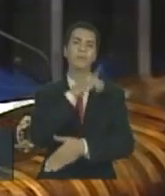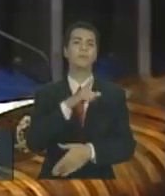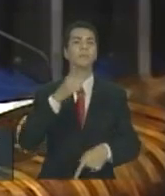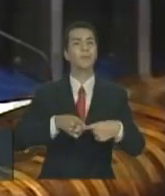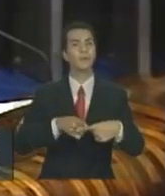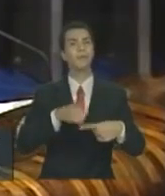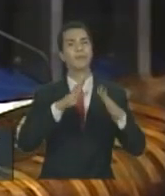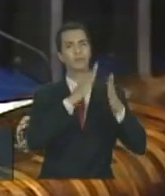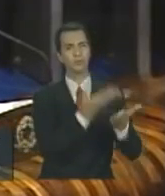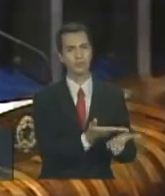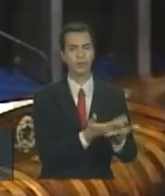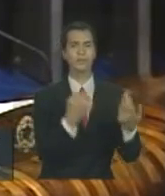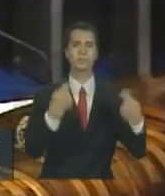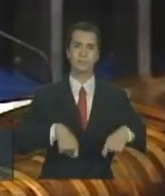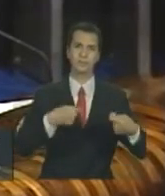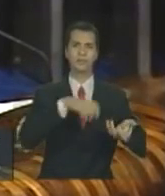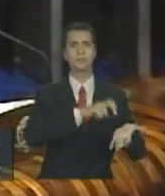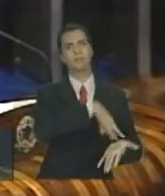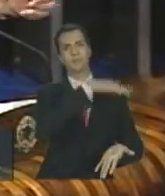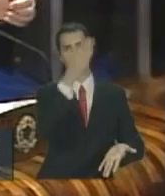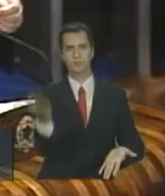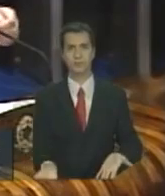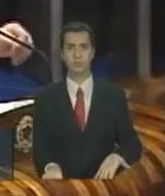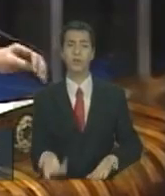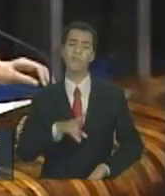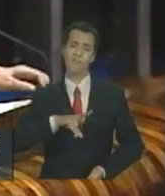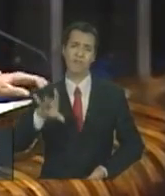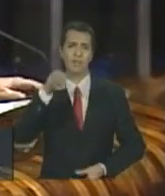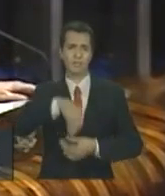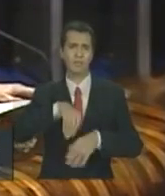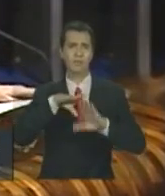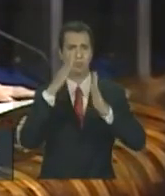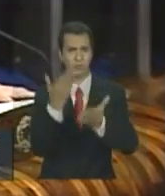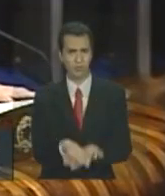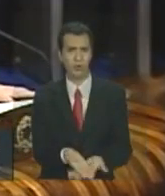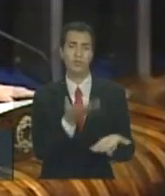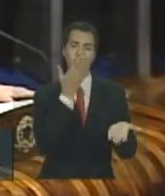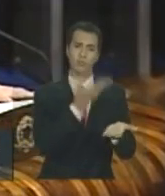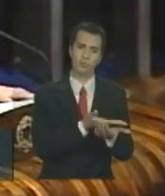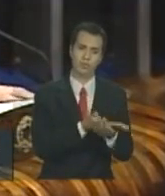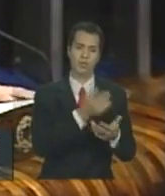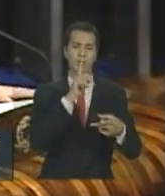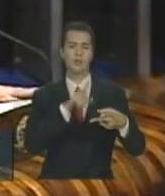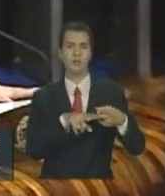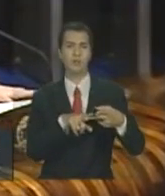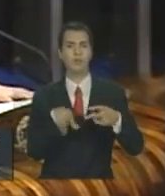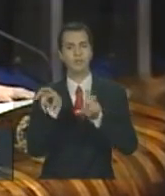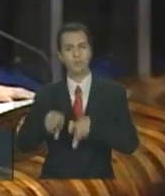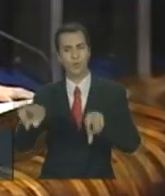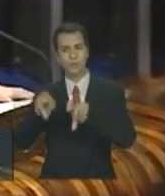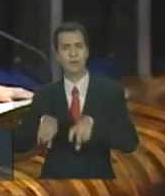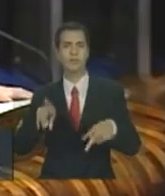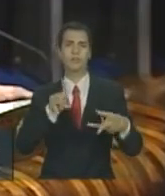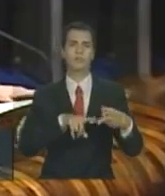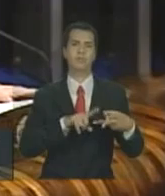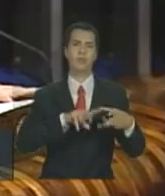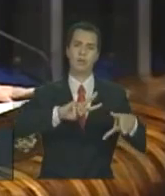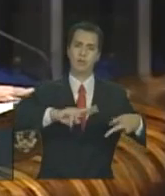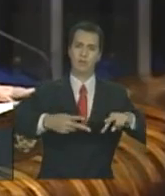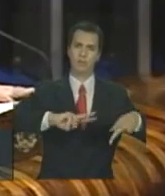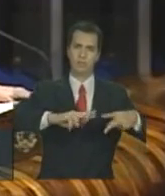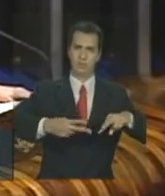vai ter capoeira, vai ter futebol, vai ter informática, mas não é isso